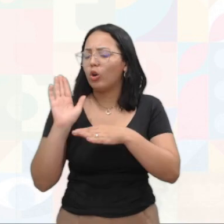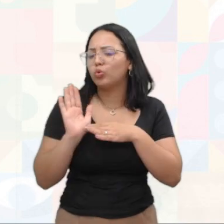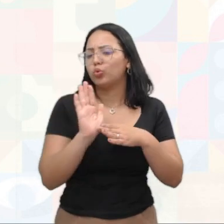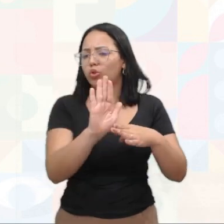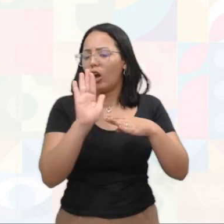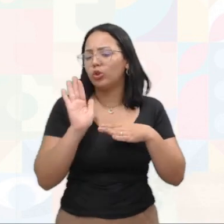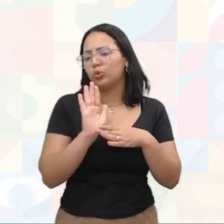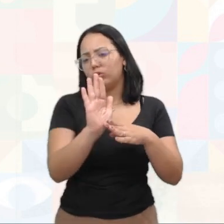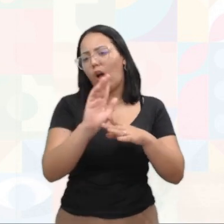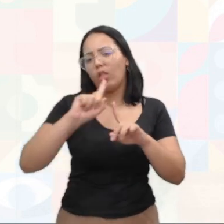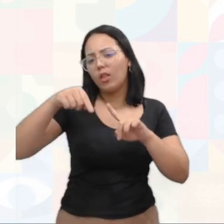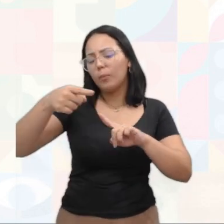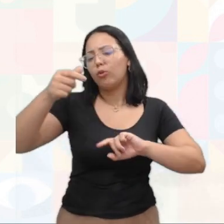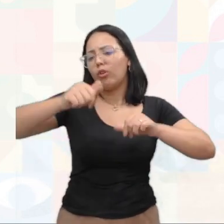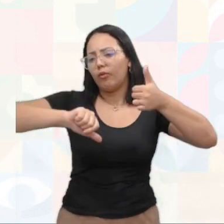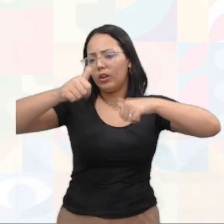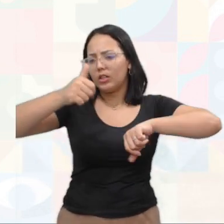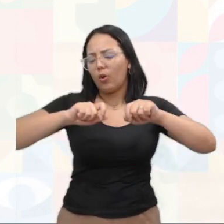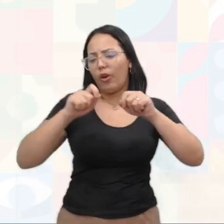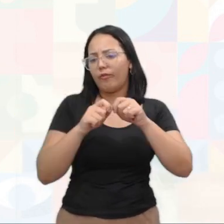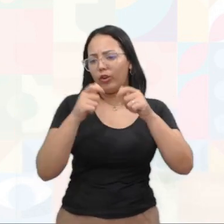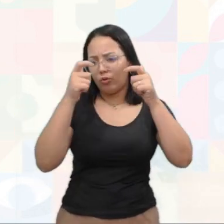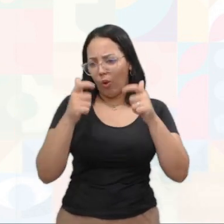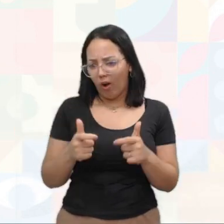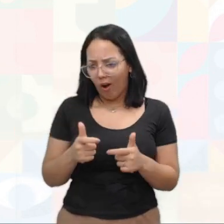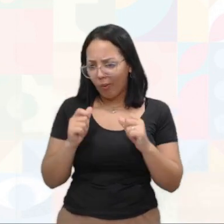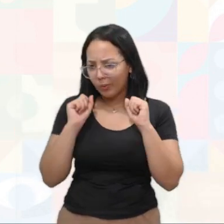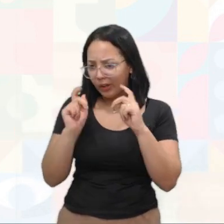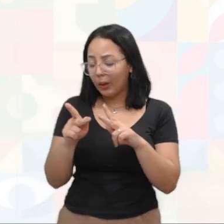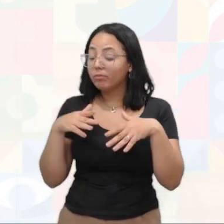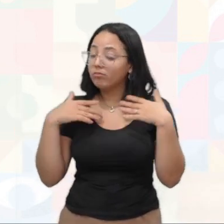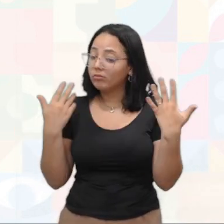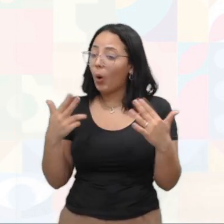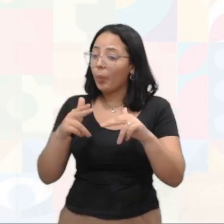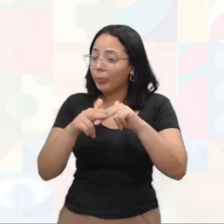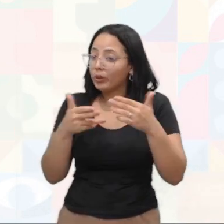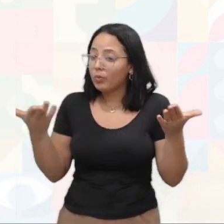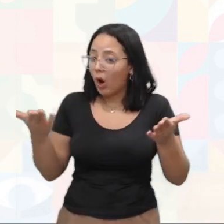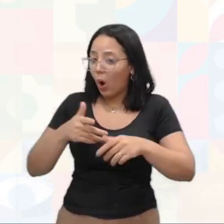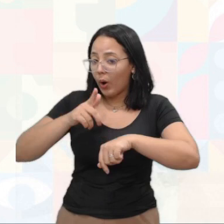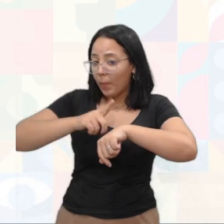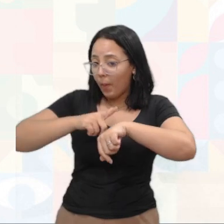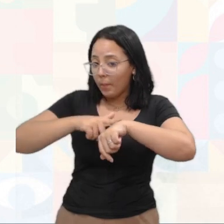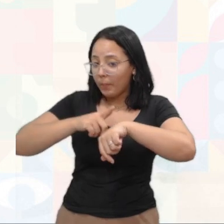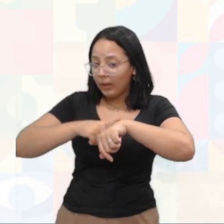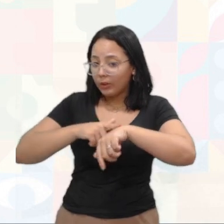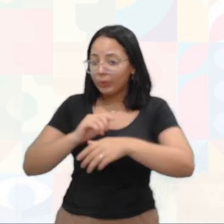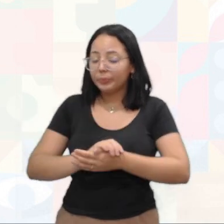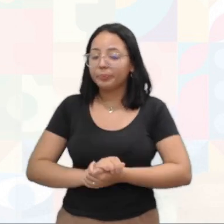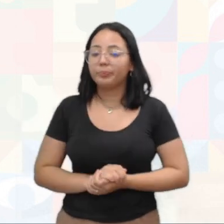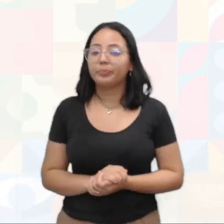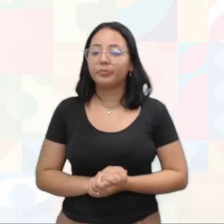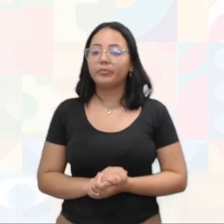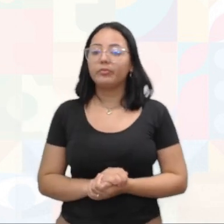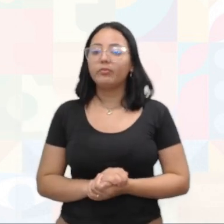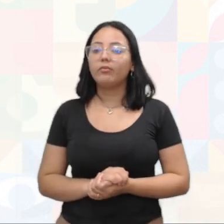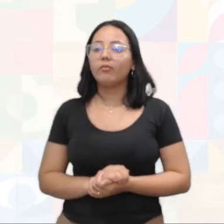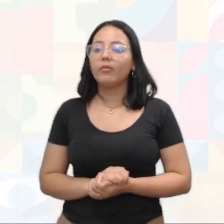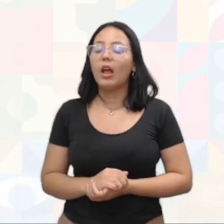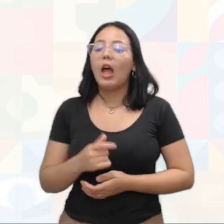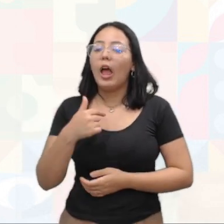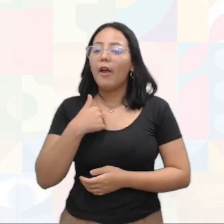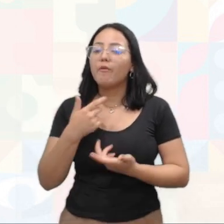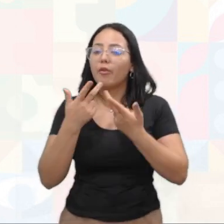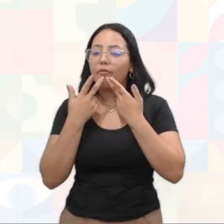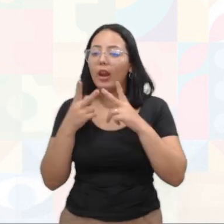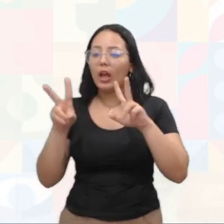você fez no local daquela vítima. Então, nesse momento, eu vou agora falar um pouquinho